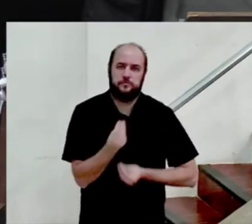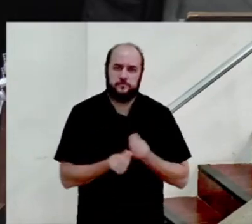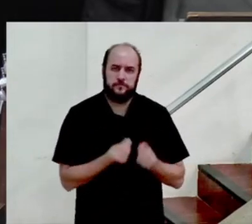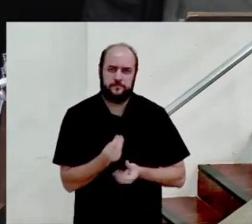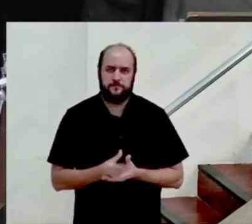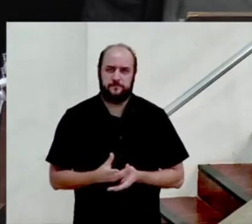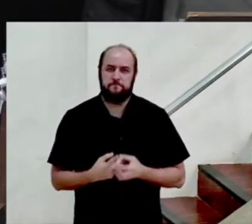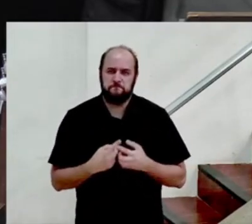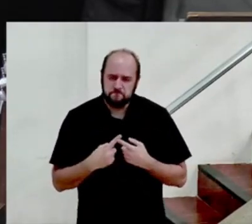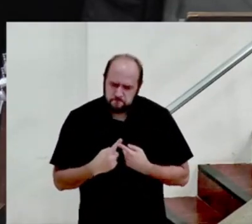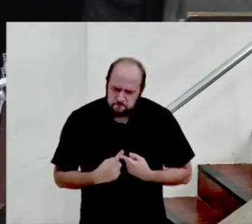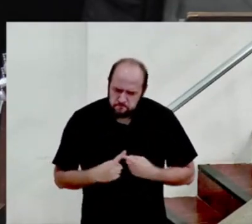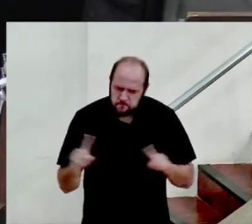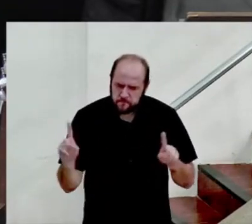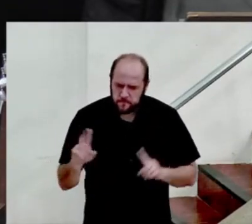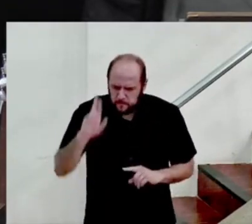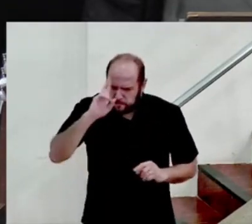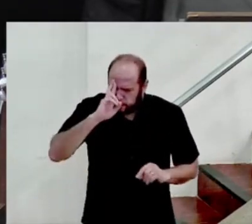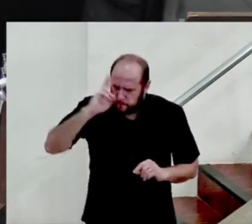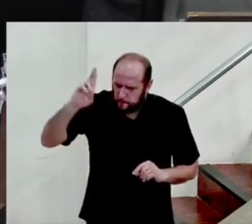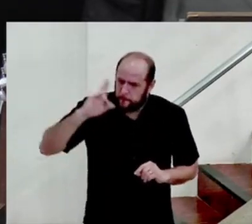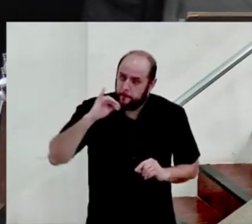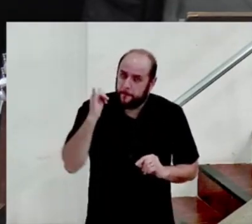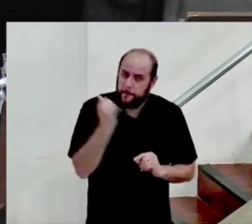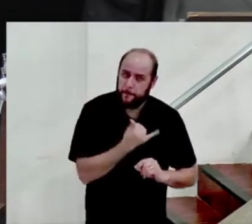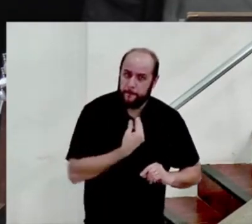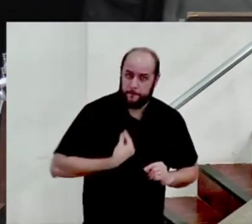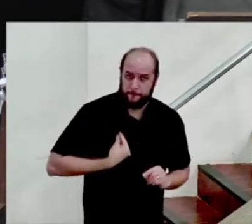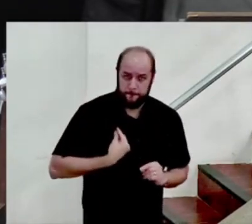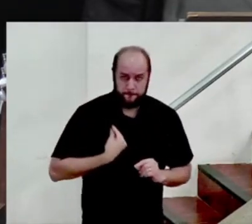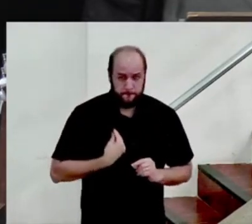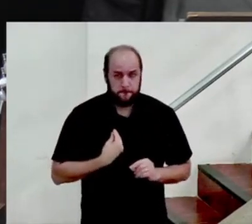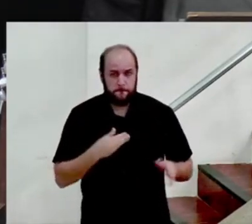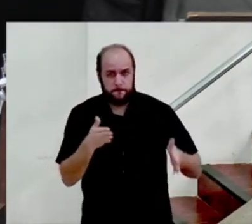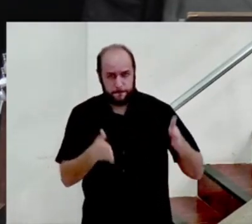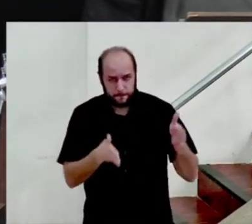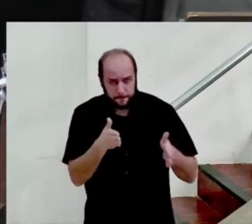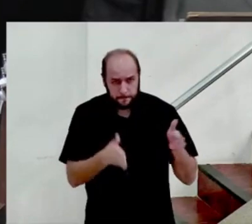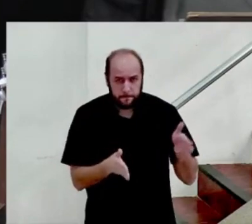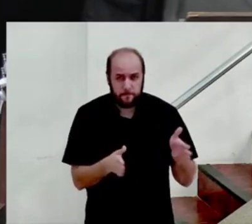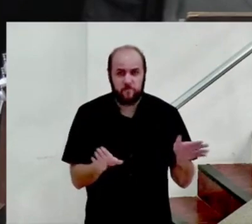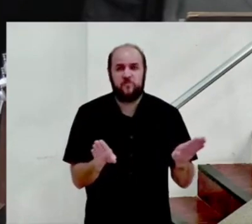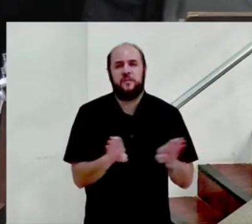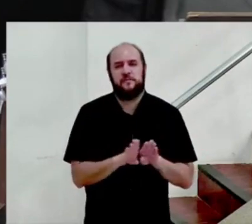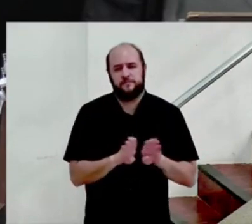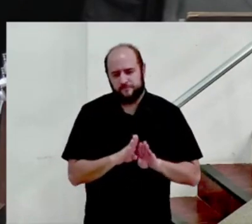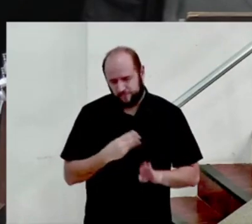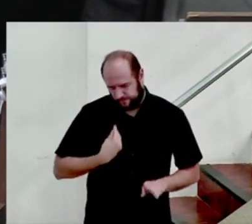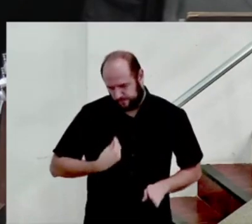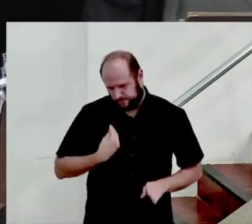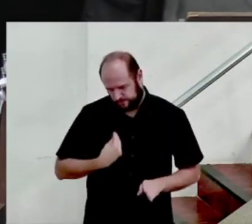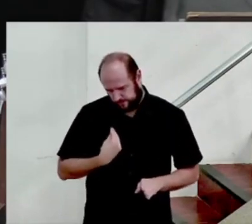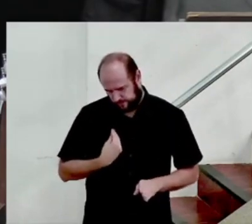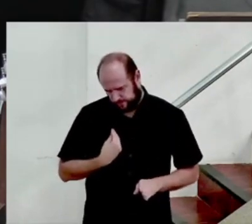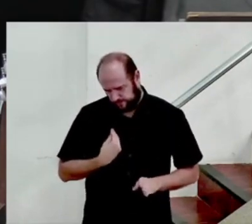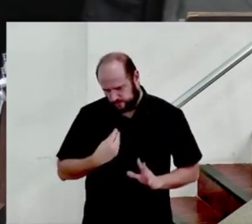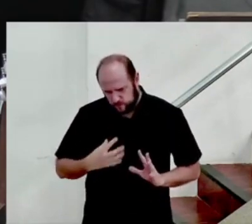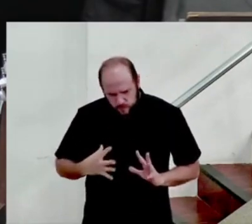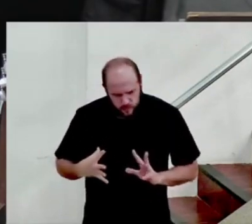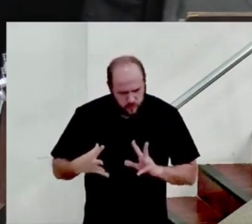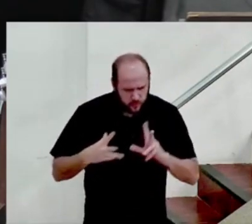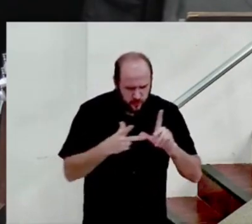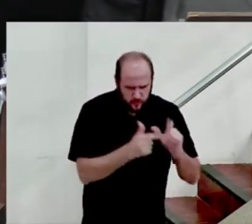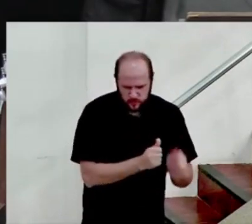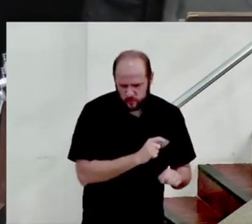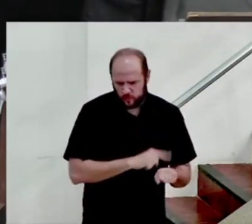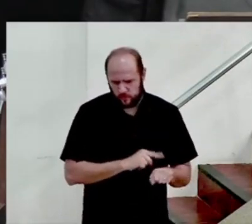Mas o Senhor, que um dia disse que habitaria no meio do povo hebreu, também habitou. Durante todo o tempo que